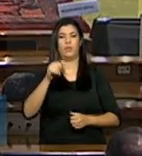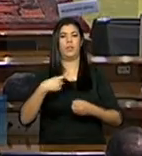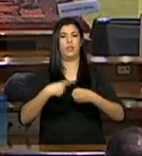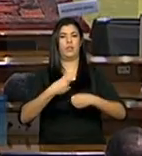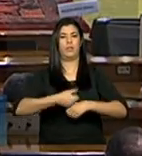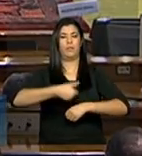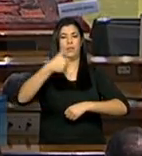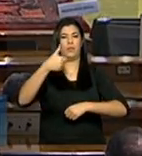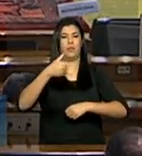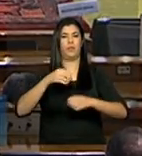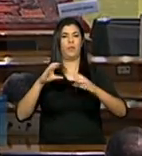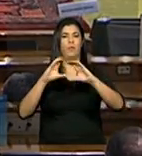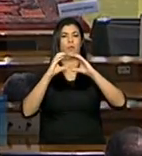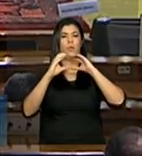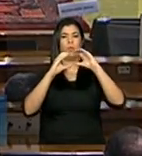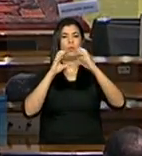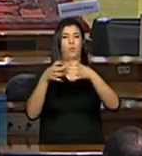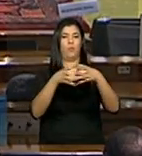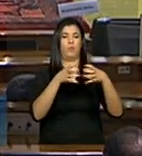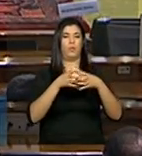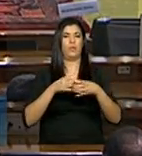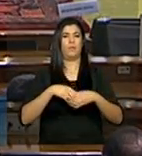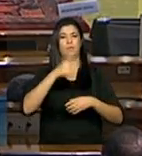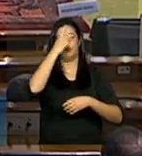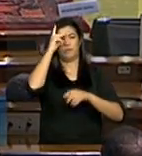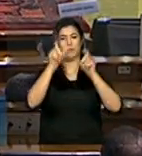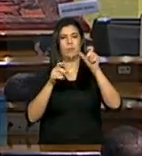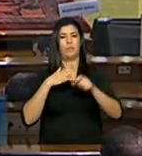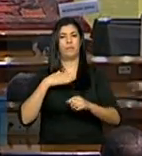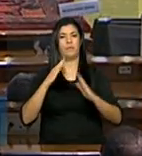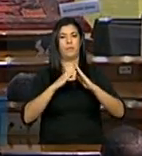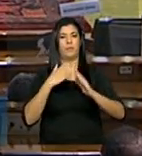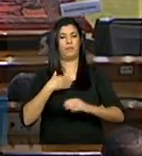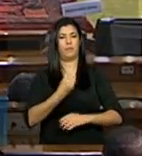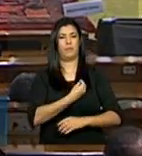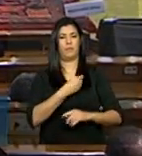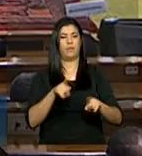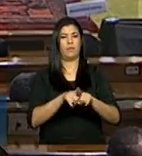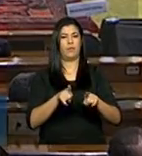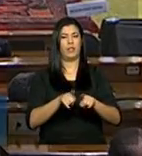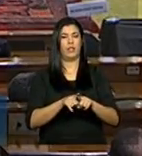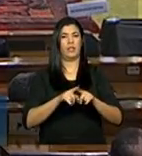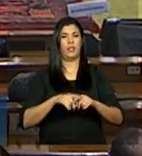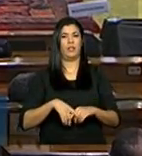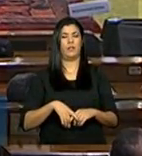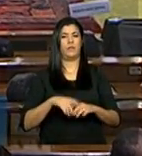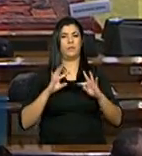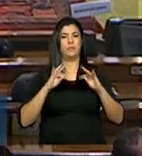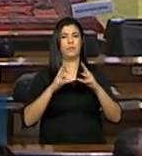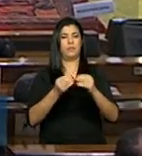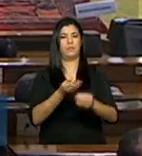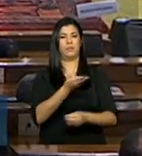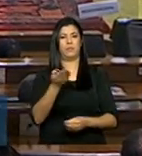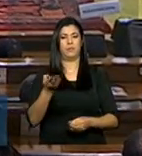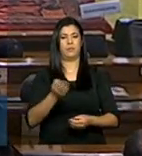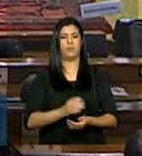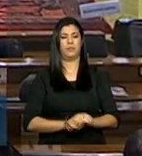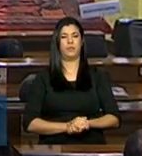melhor, comunidade cidadã, minha casa, minha vida e água e luz para todos.